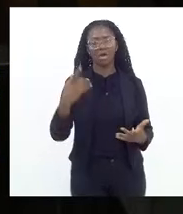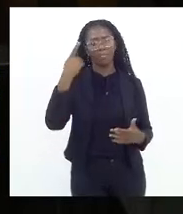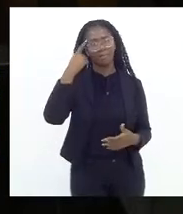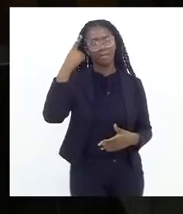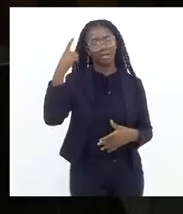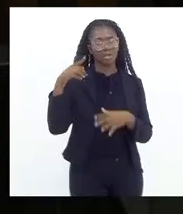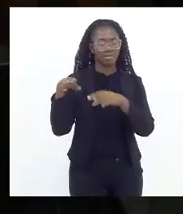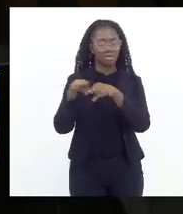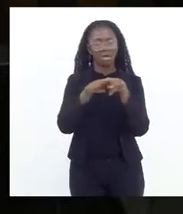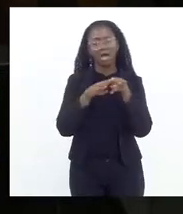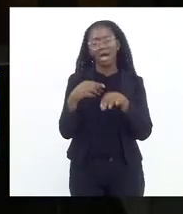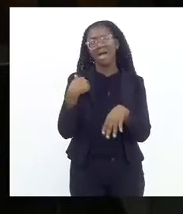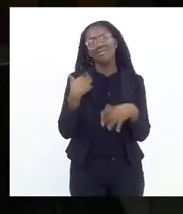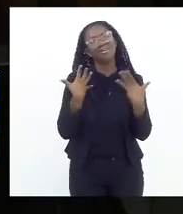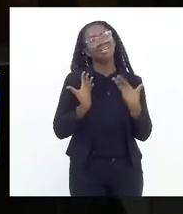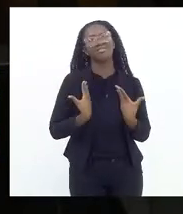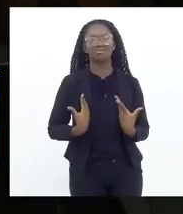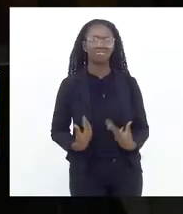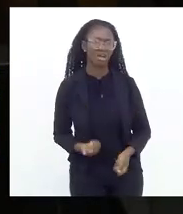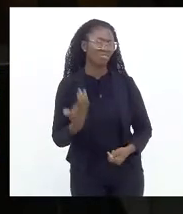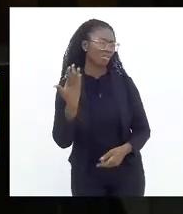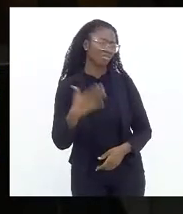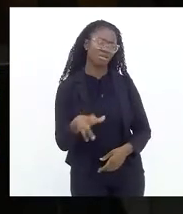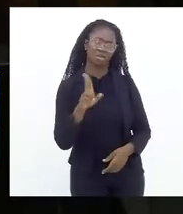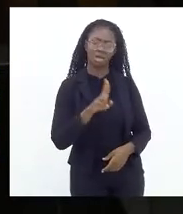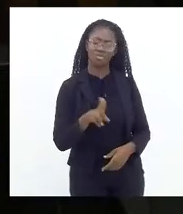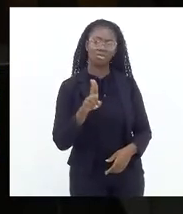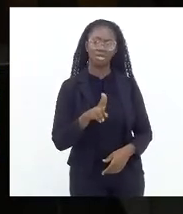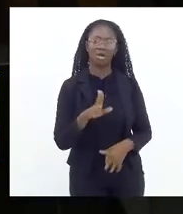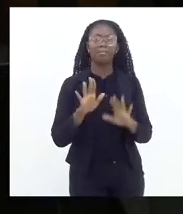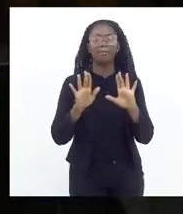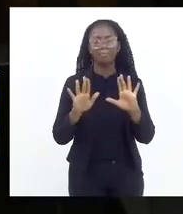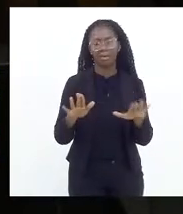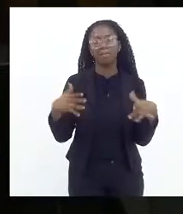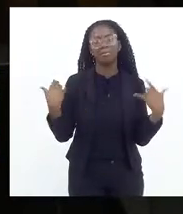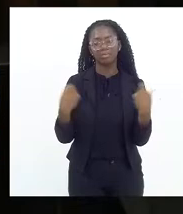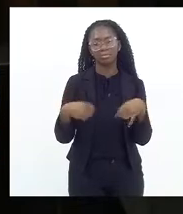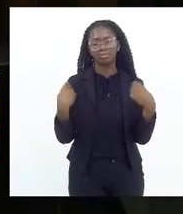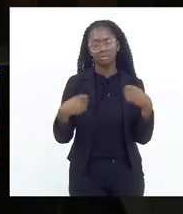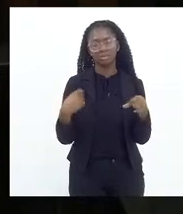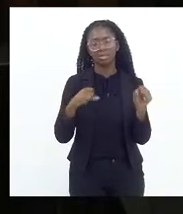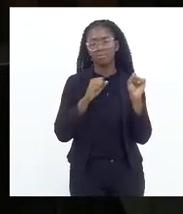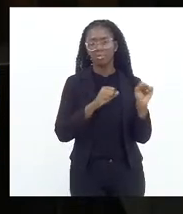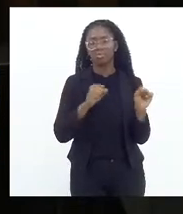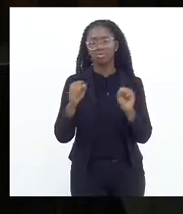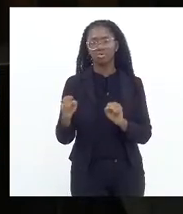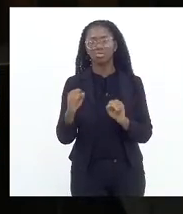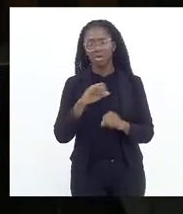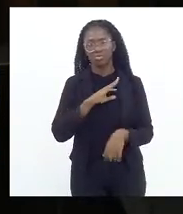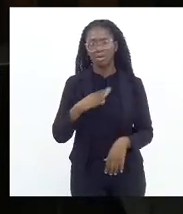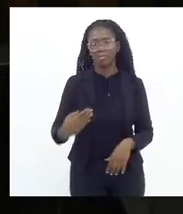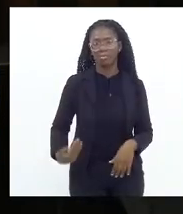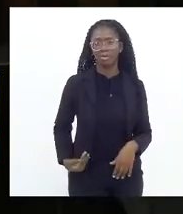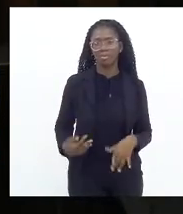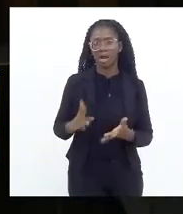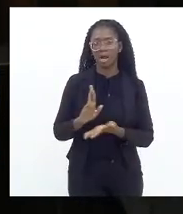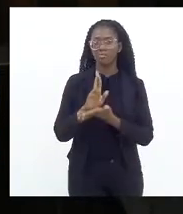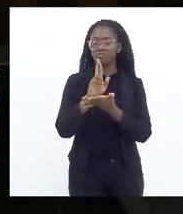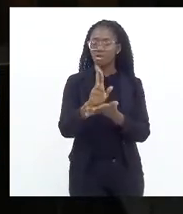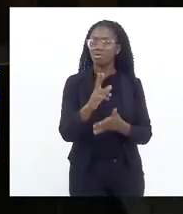de quem está cansado de usar máscara, mas que tem que ter na autoridade pública a referência que